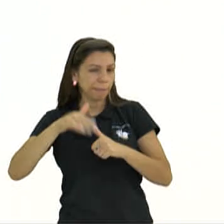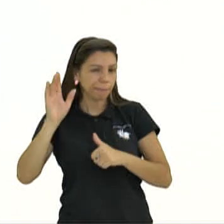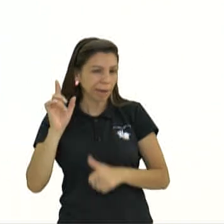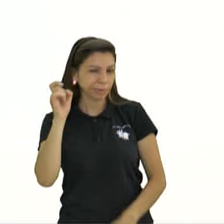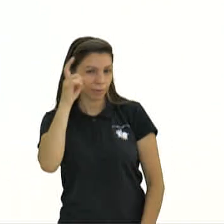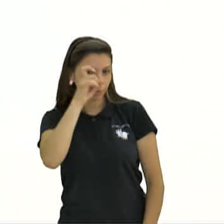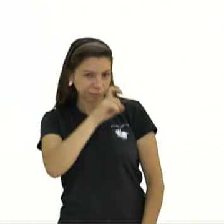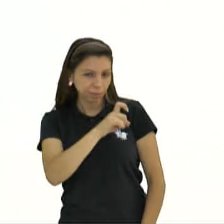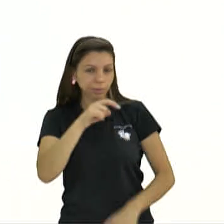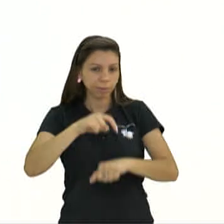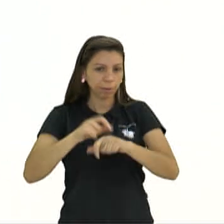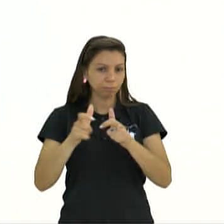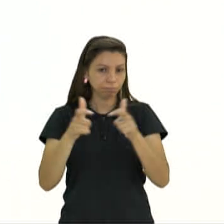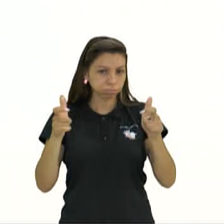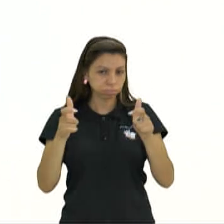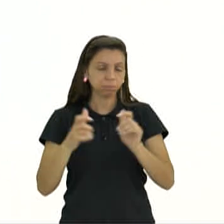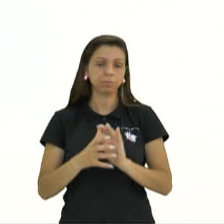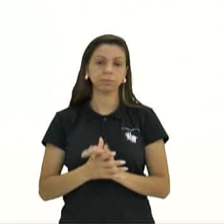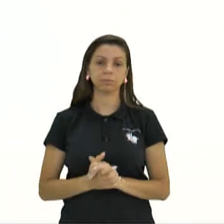você.